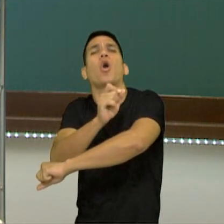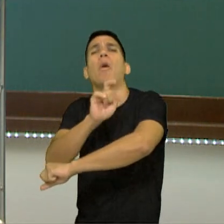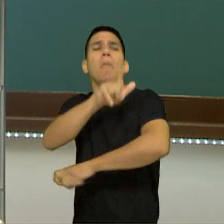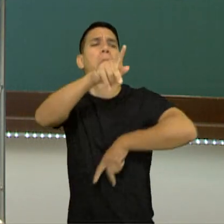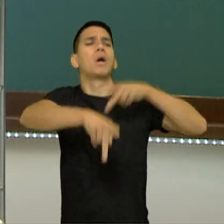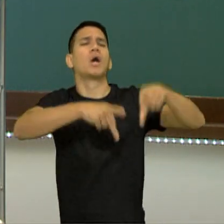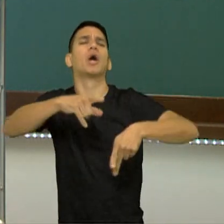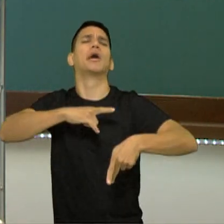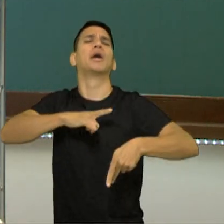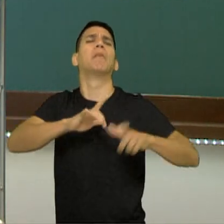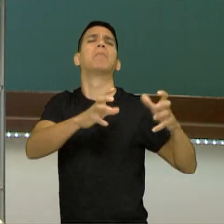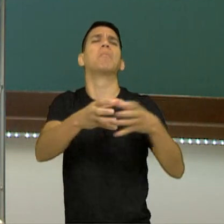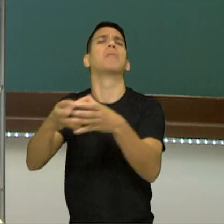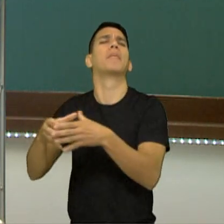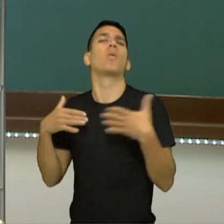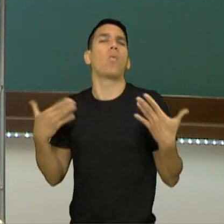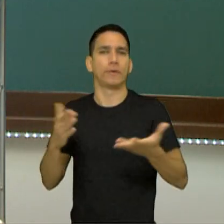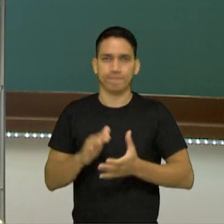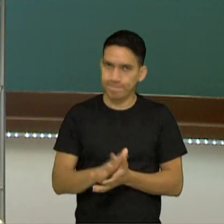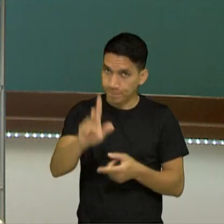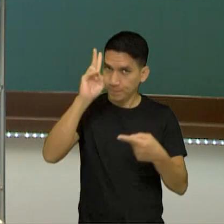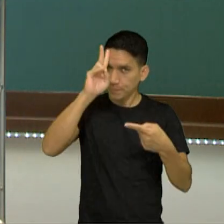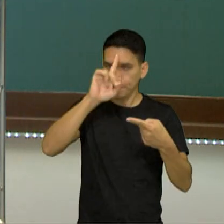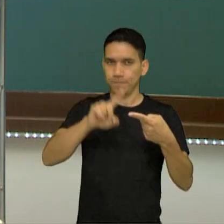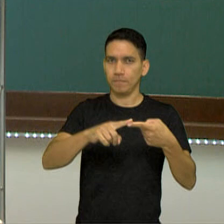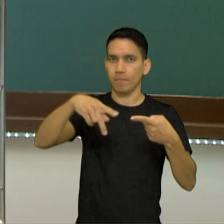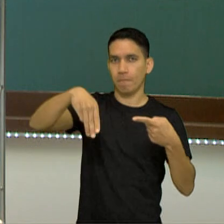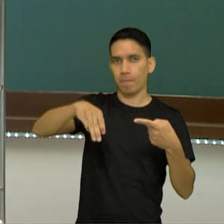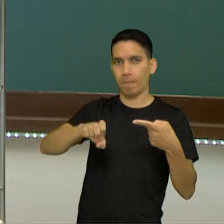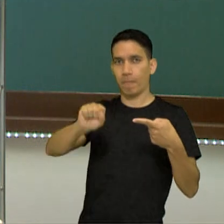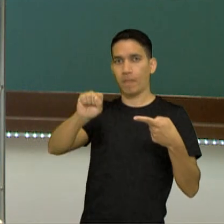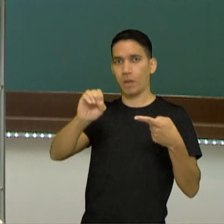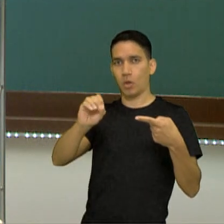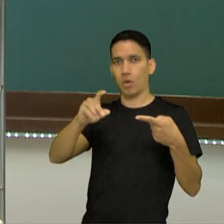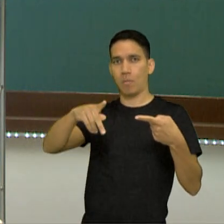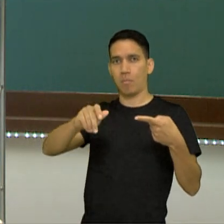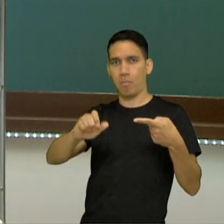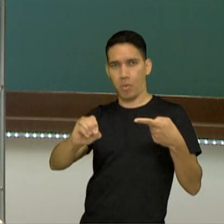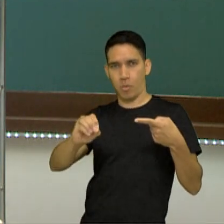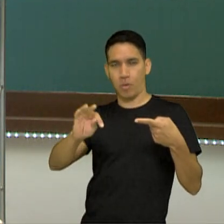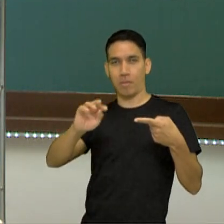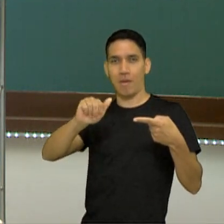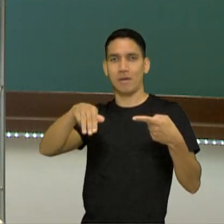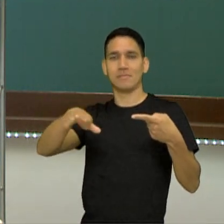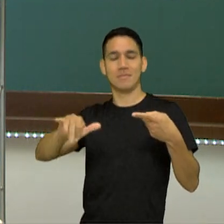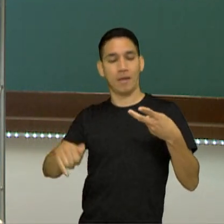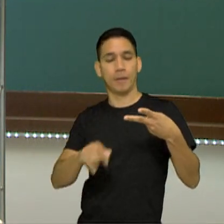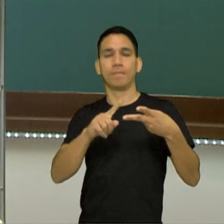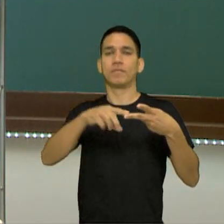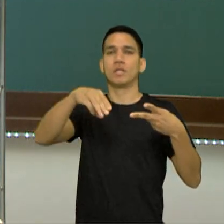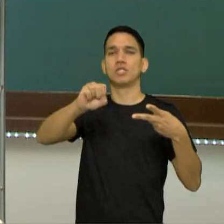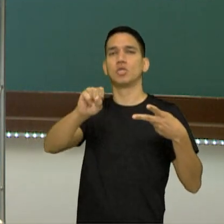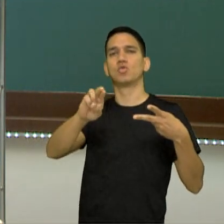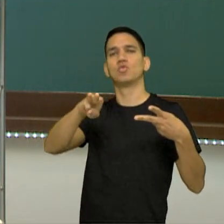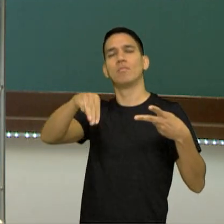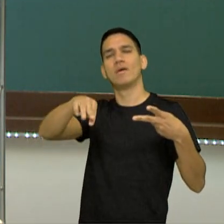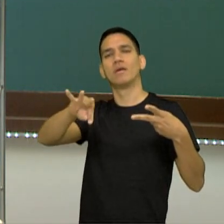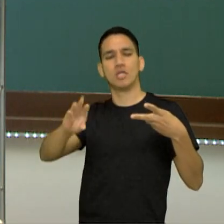gente tem na Idade Antiga, só para a gente relembrar? A gente vai ter os povos da Mesopotâmia, os sumérios, os acádios,